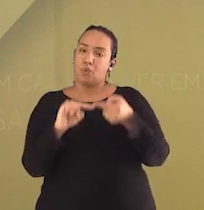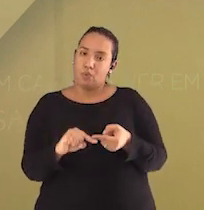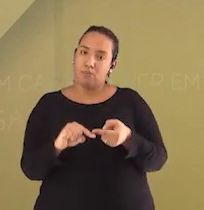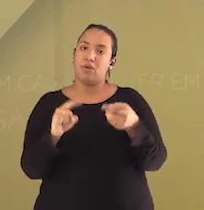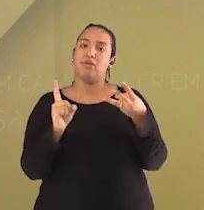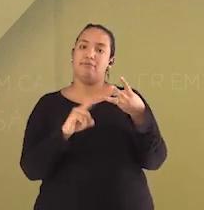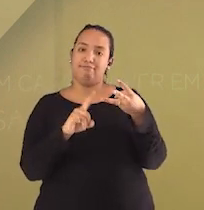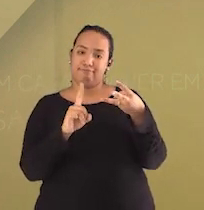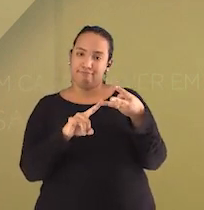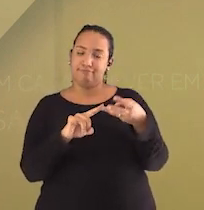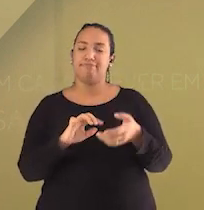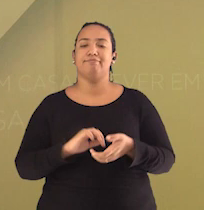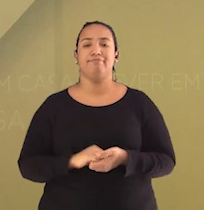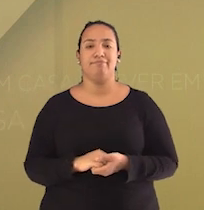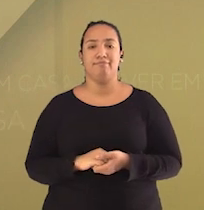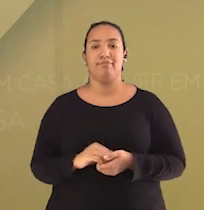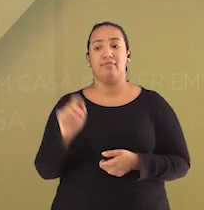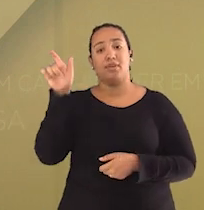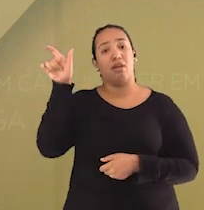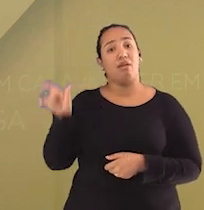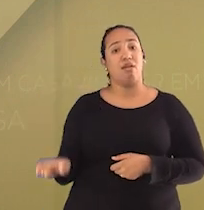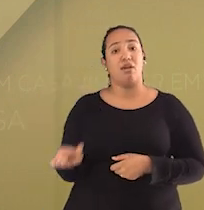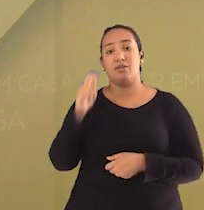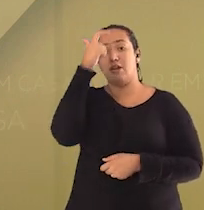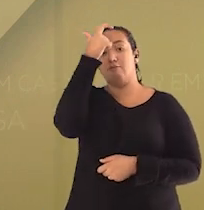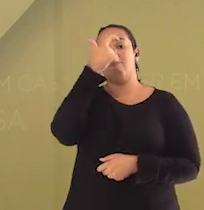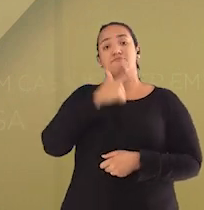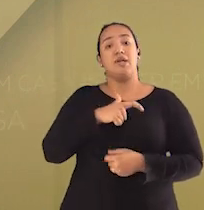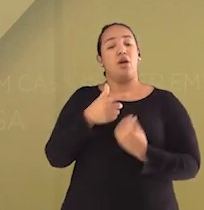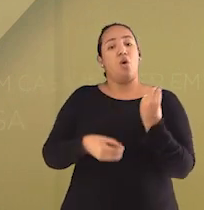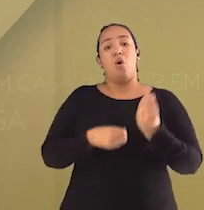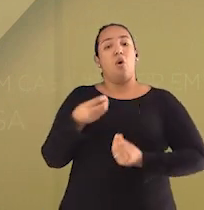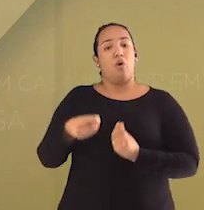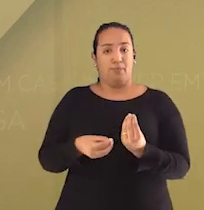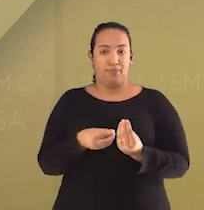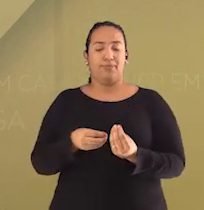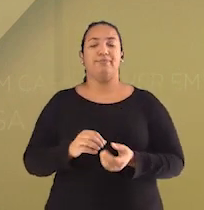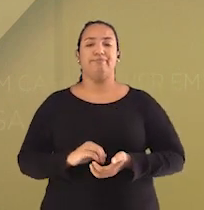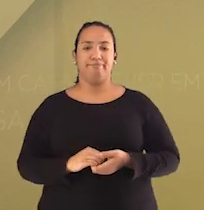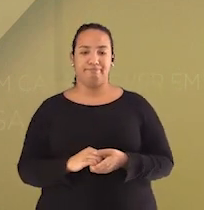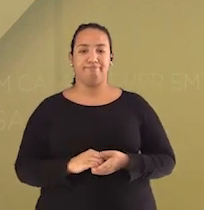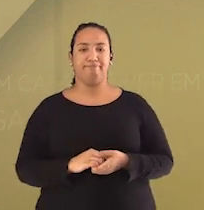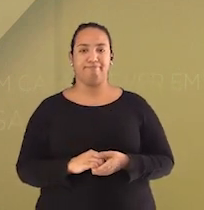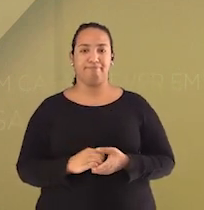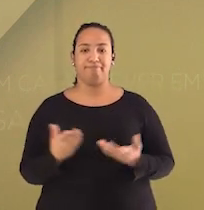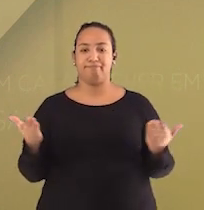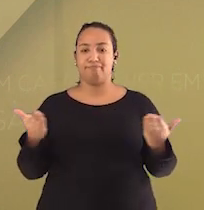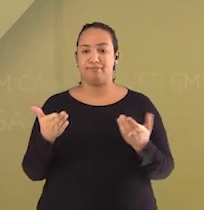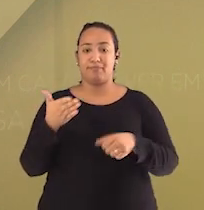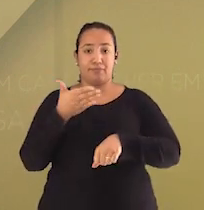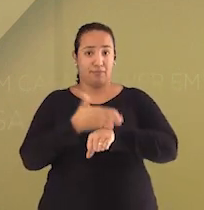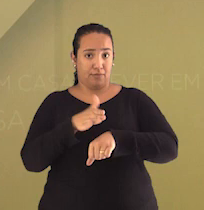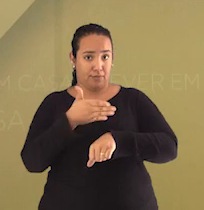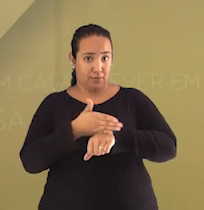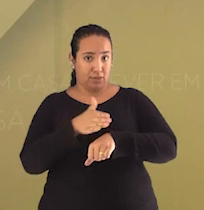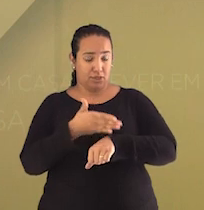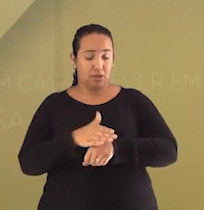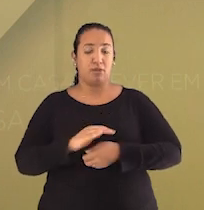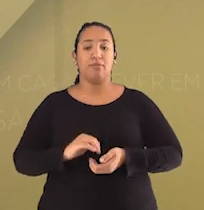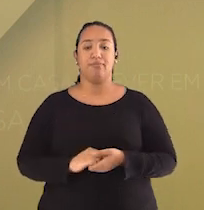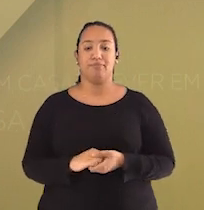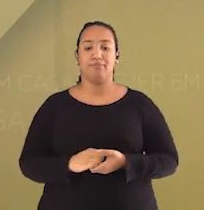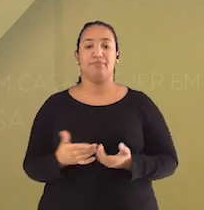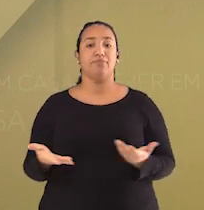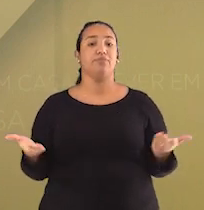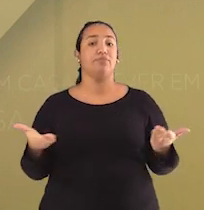is he like? Que é uma pergunta sobre a personalidade dele. Vamos treinar nosso listening? Imaginemos